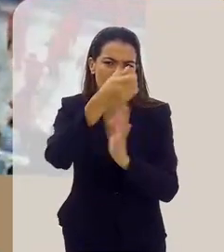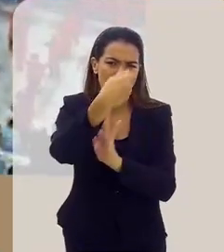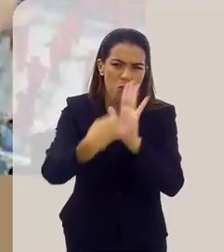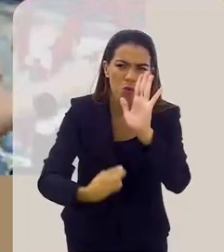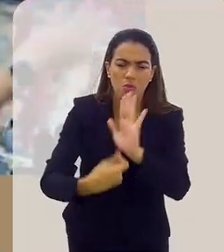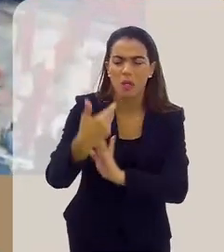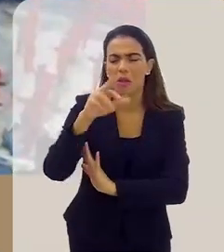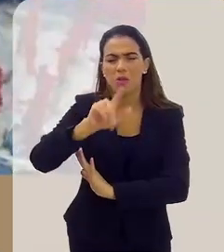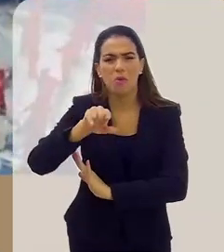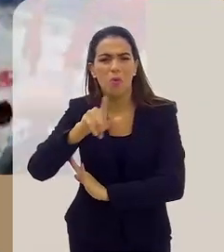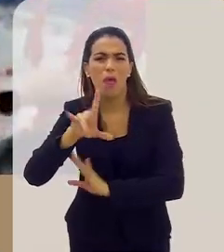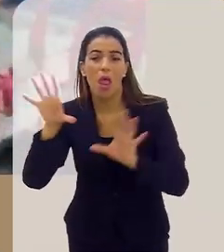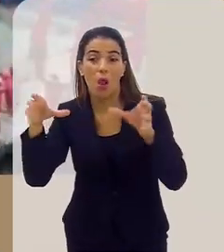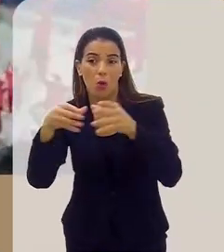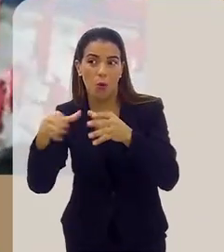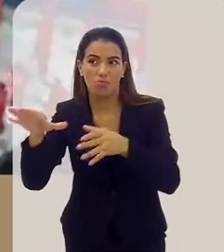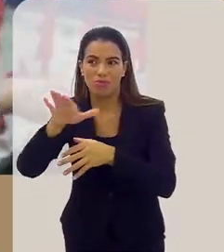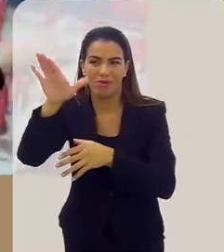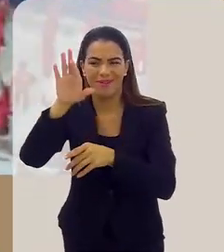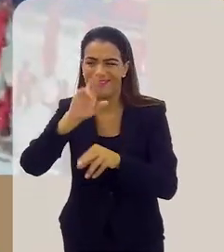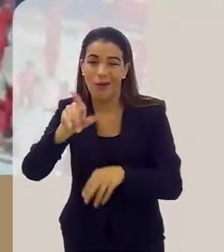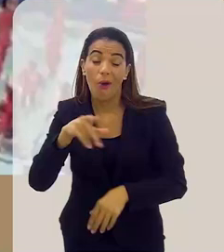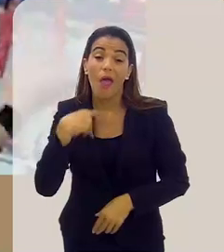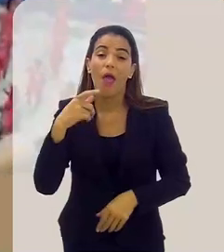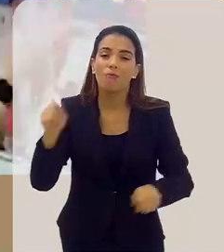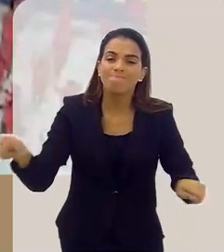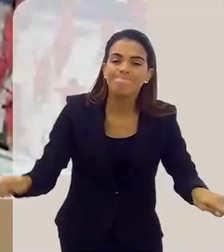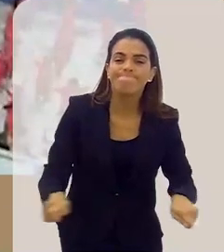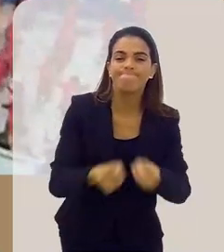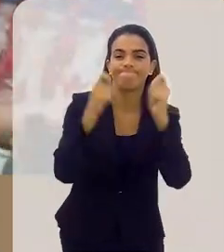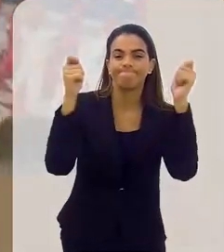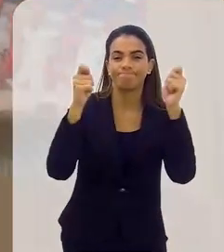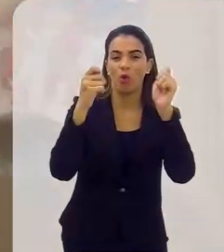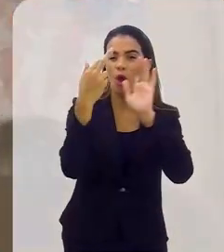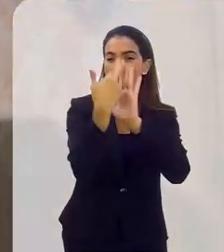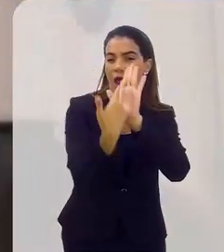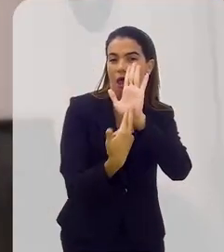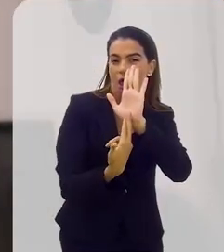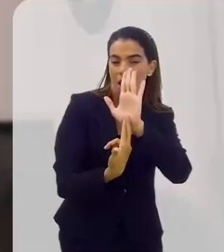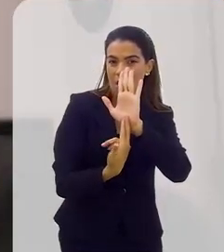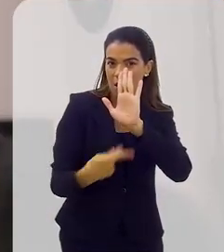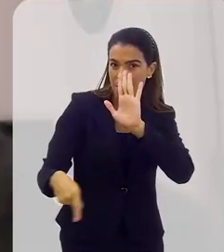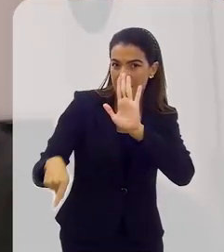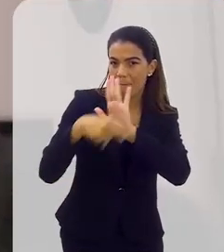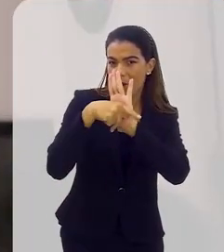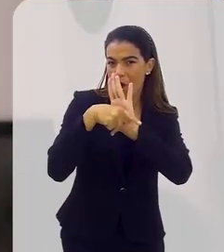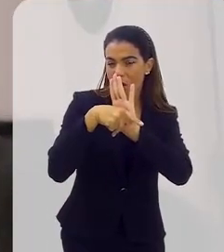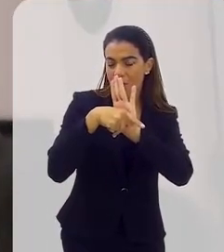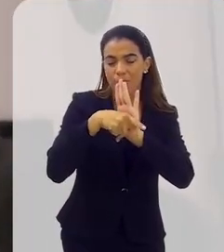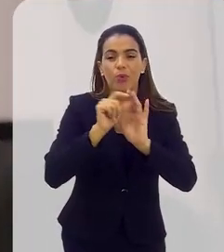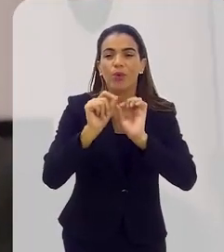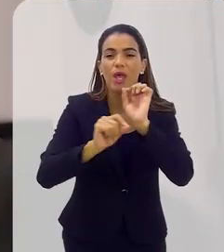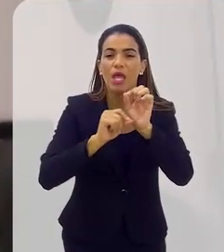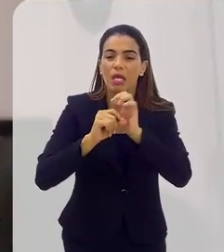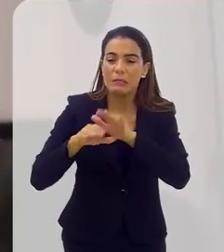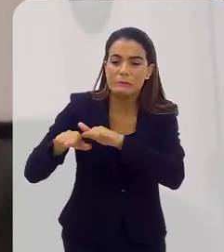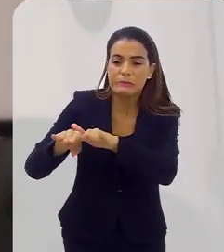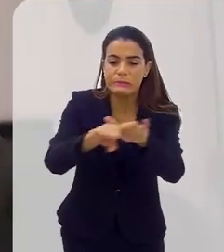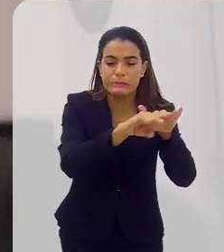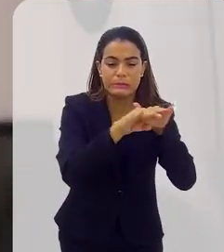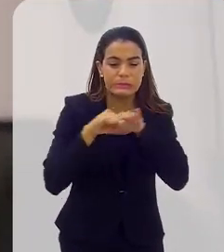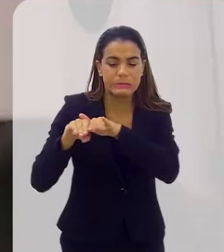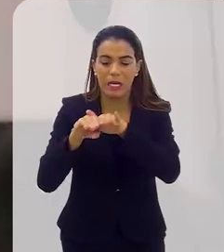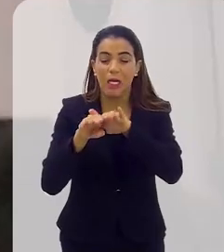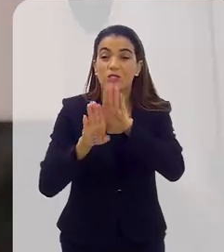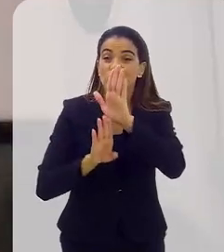samba, o grande desafio não é a comunidade. O grande desafio é quebrar a regra pré-estipulada de que